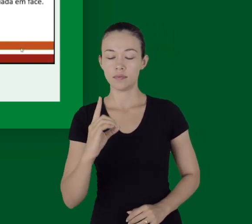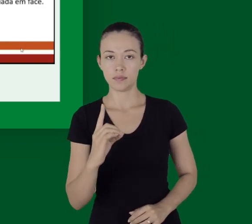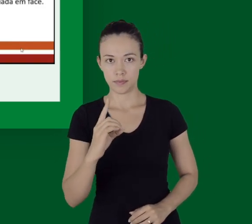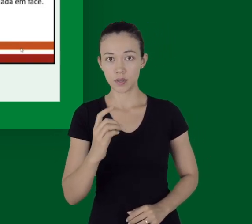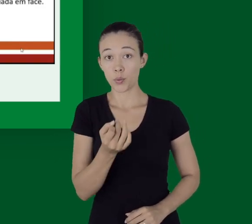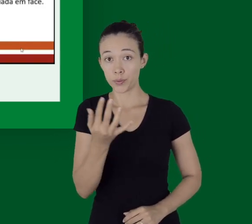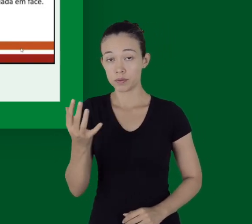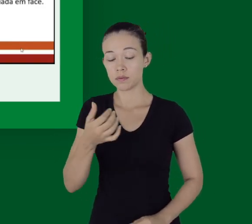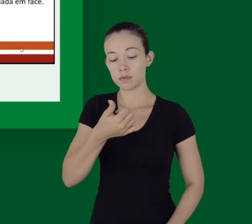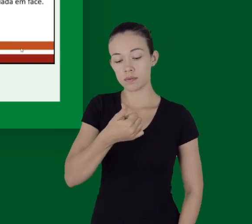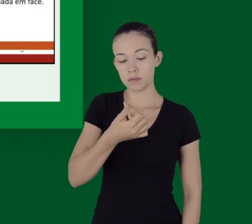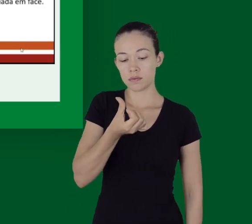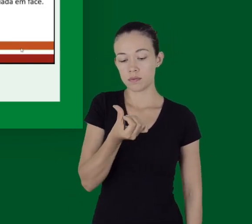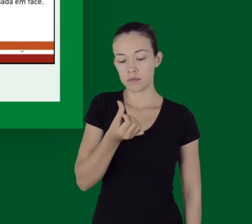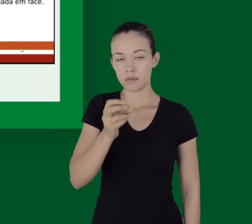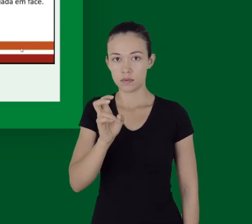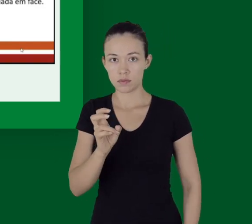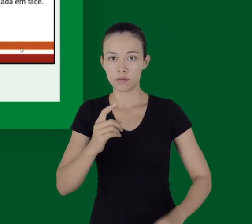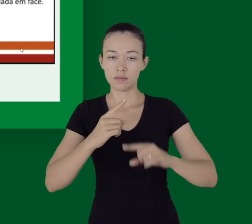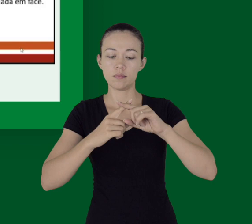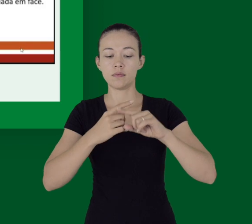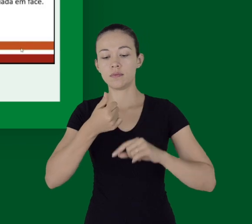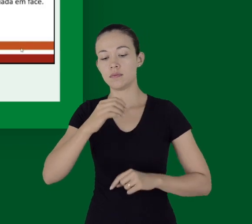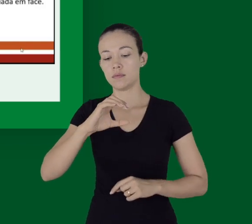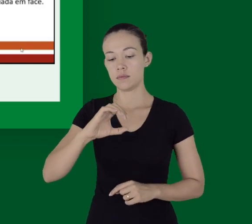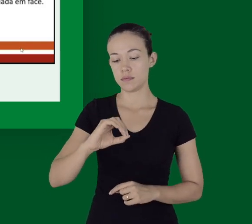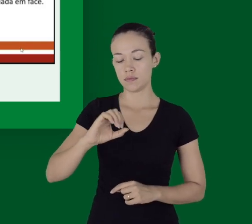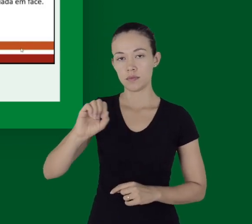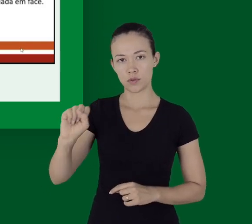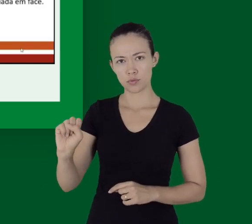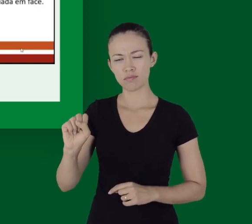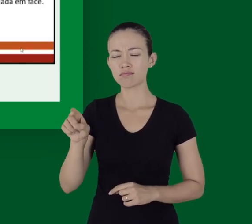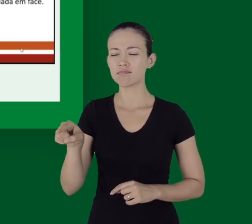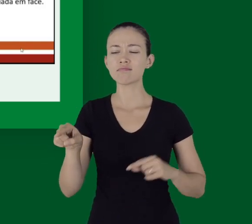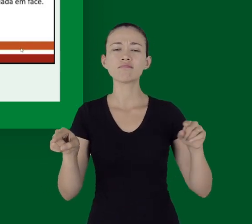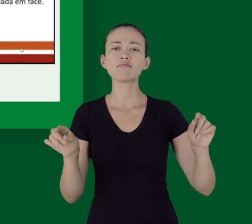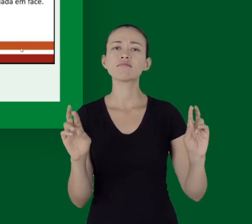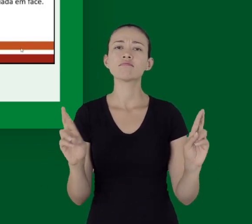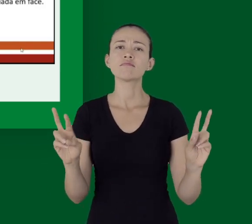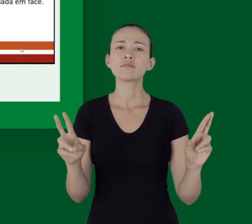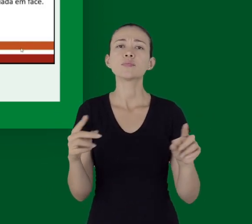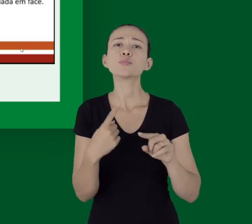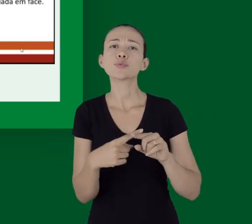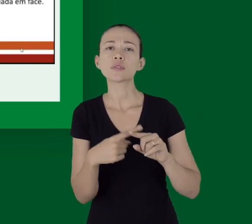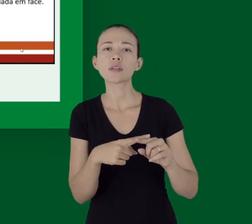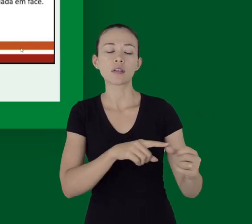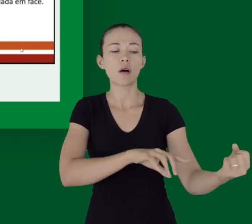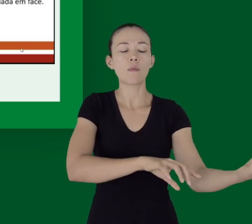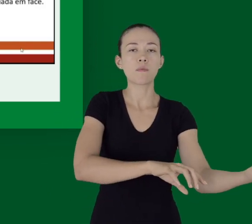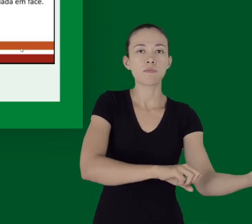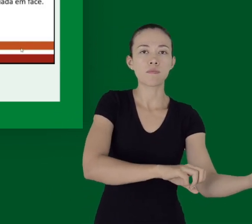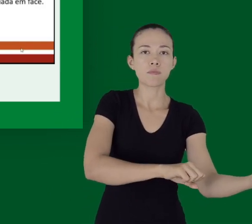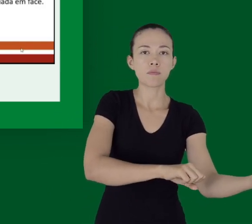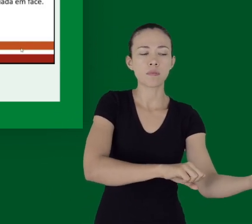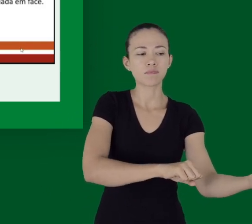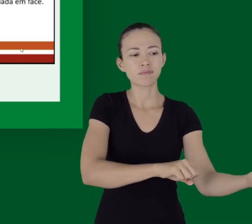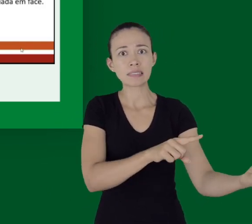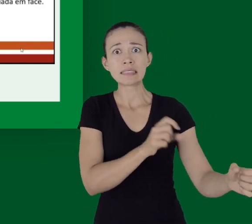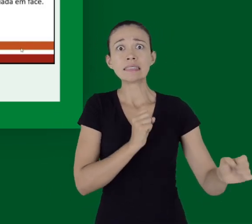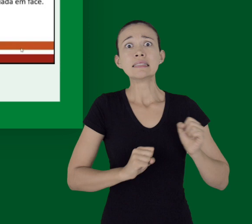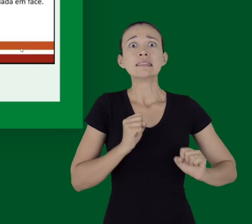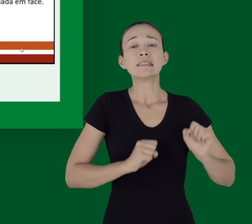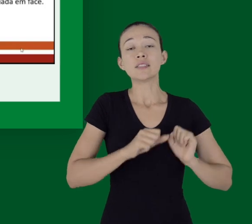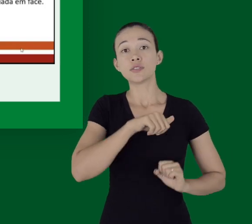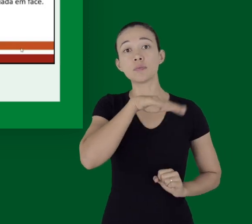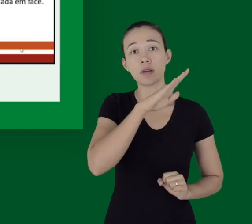diferenciação, geralmente tem uma diferençazinha de pressão, principalmente porque você mede uma, ele vai estar mais ansioso, na segunda medição, provavelmente ele vai estar um